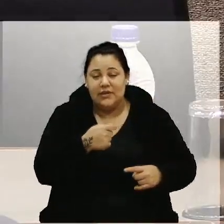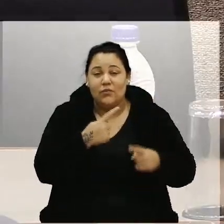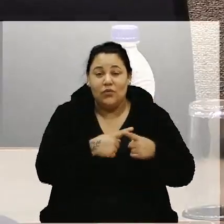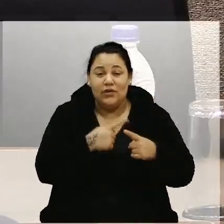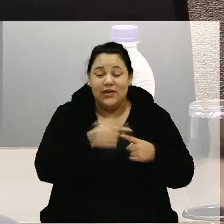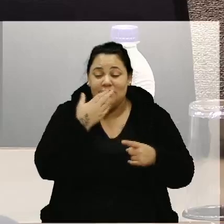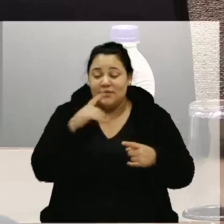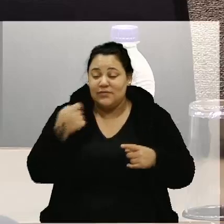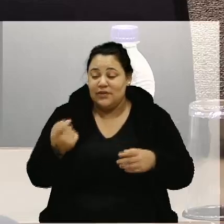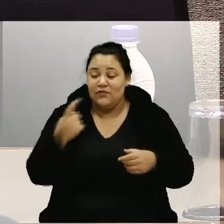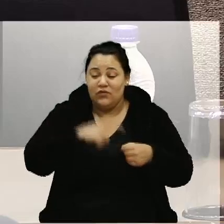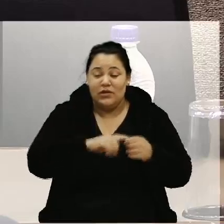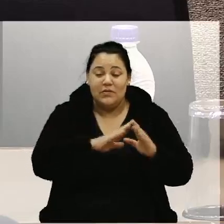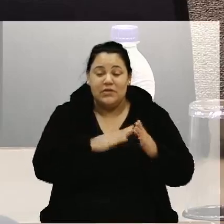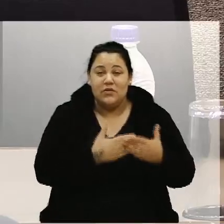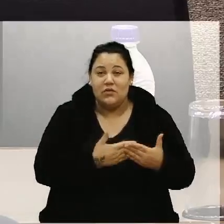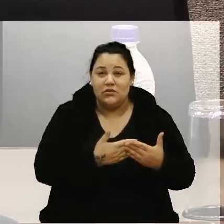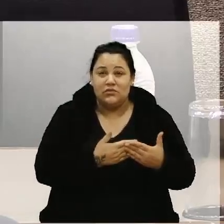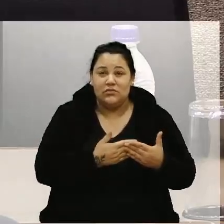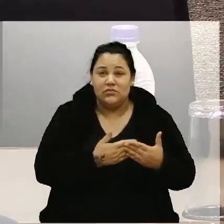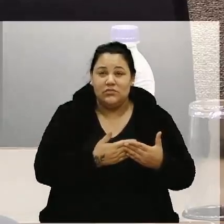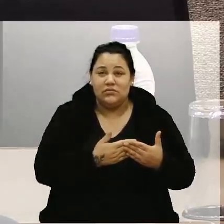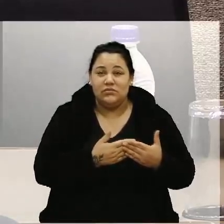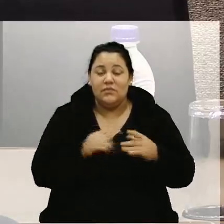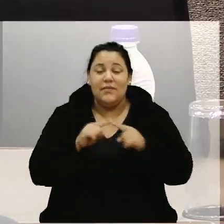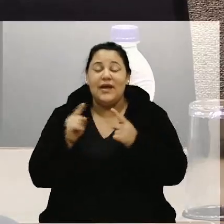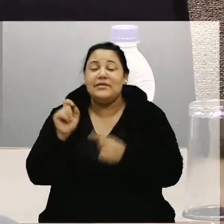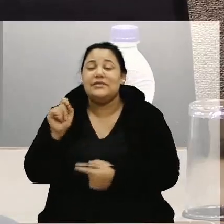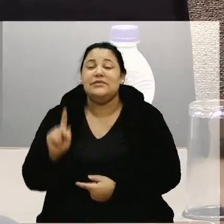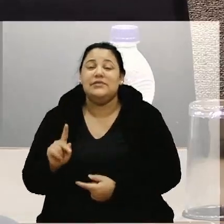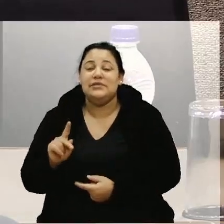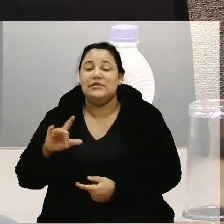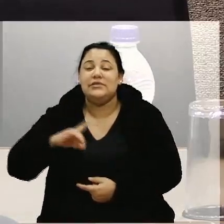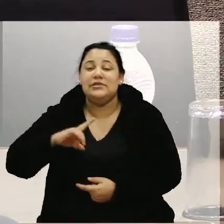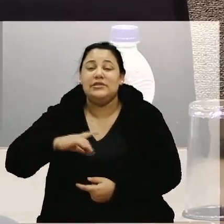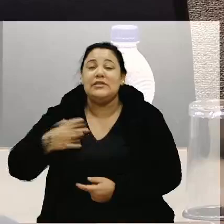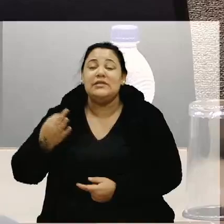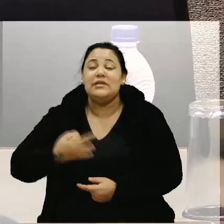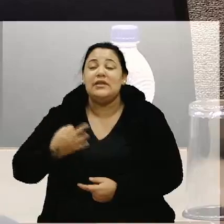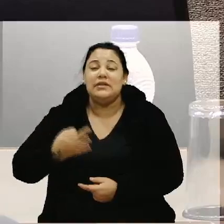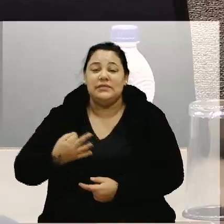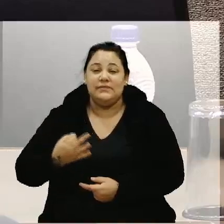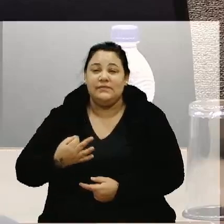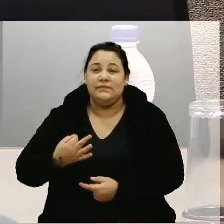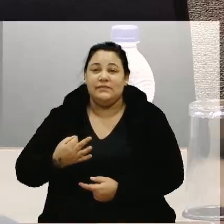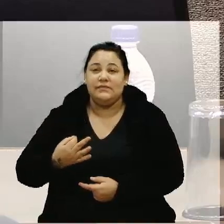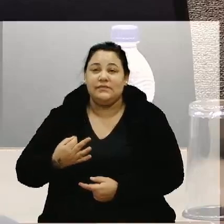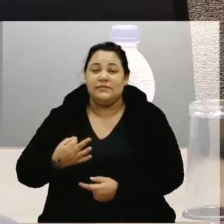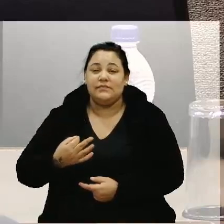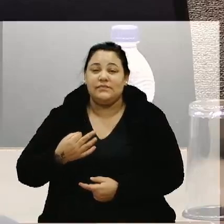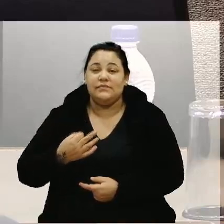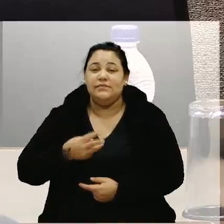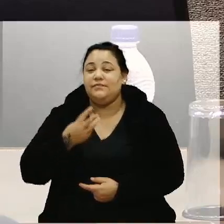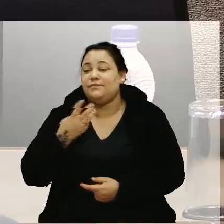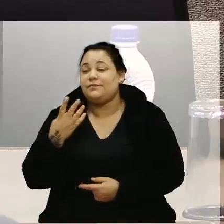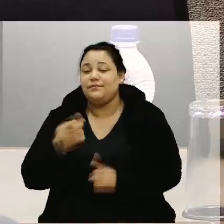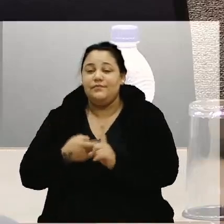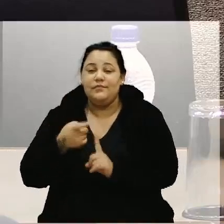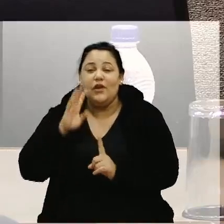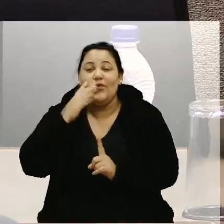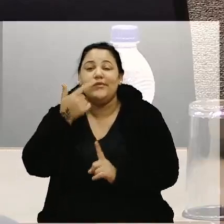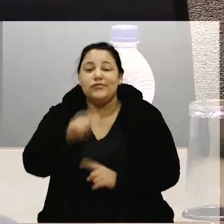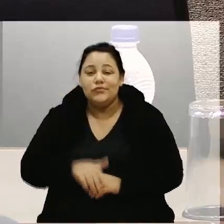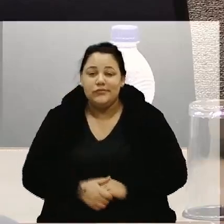estudar. Mas quem é aqui que tem certeza que daqui 3, 4 meses não vai acontecer de